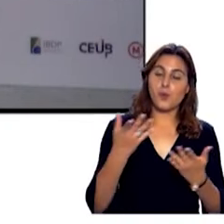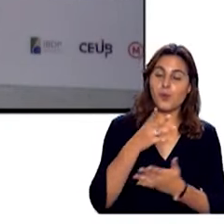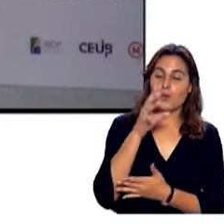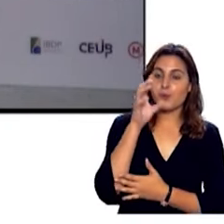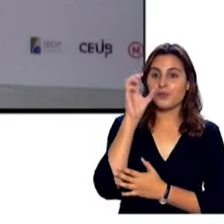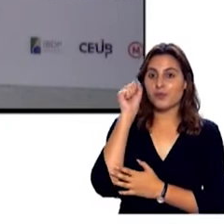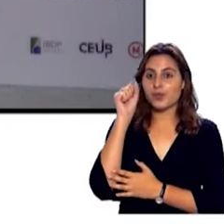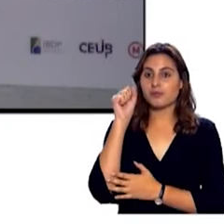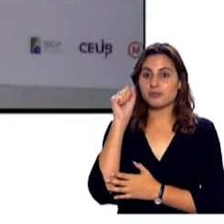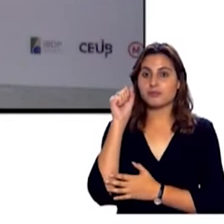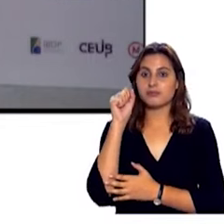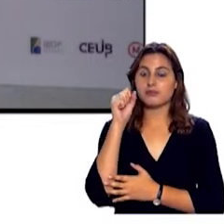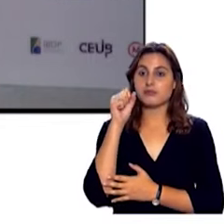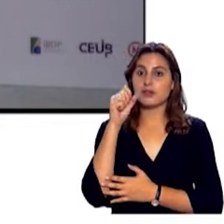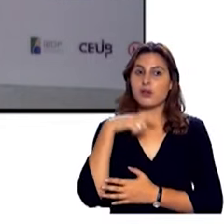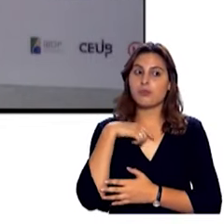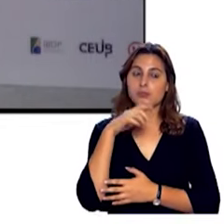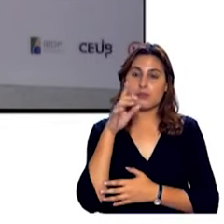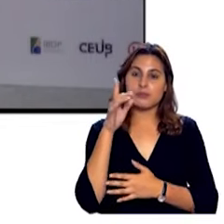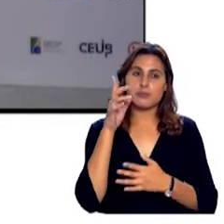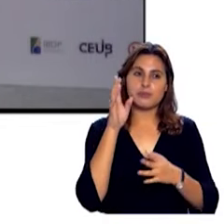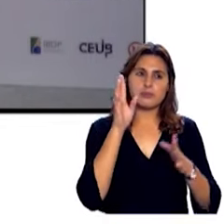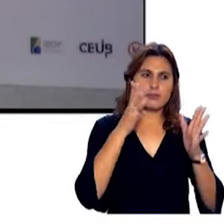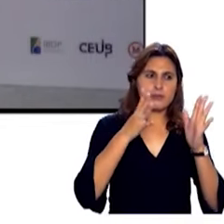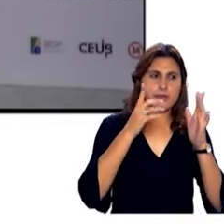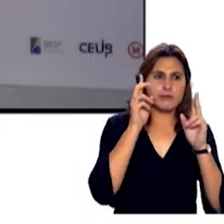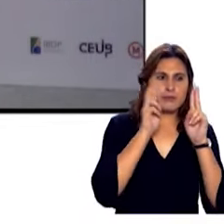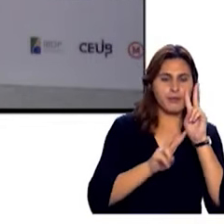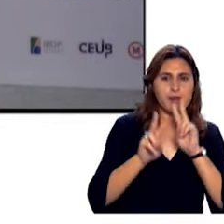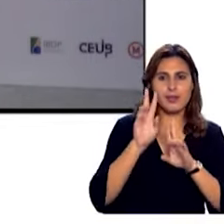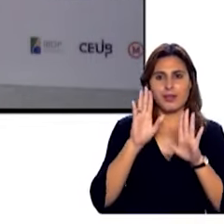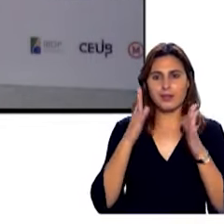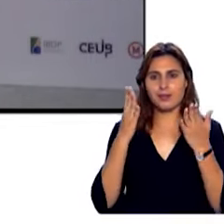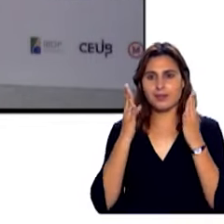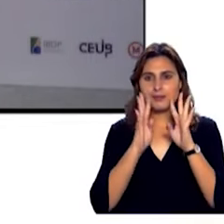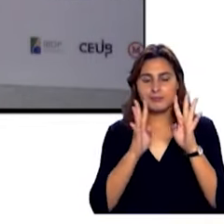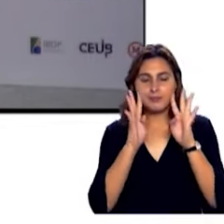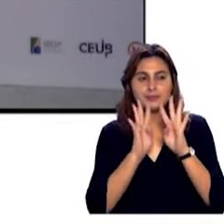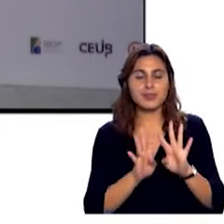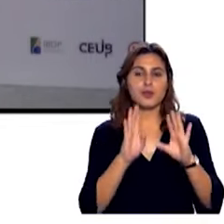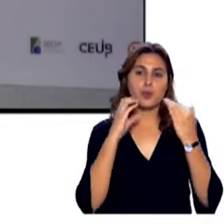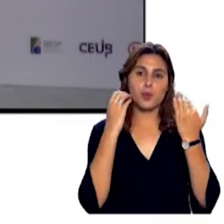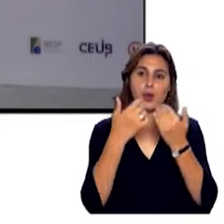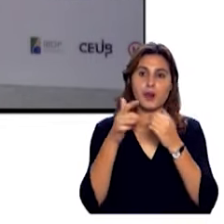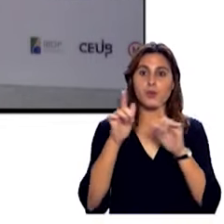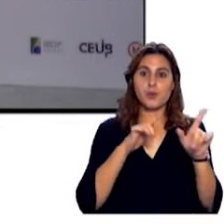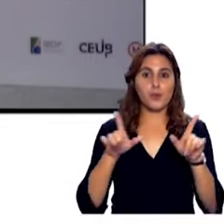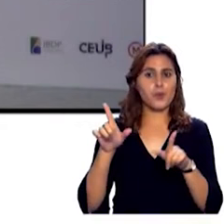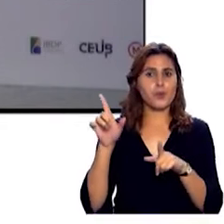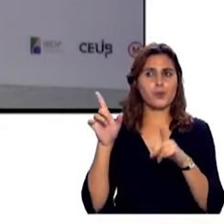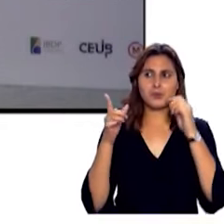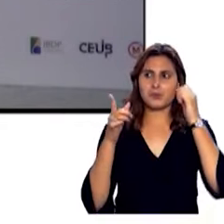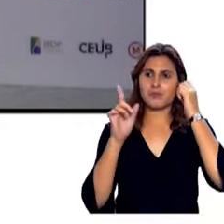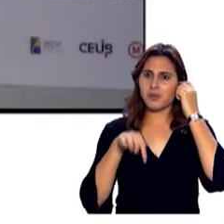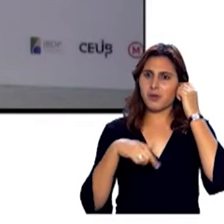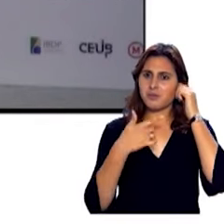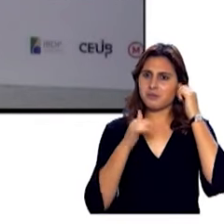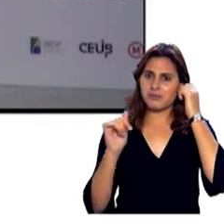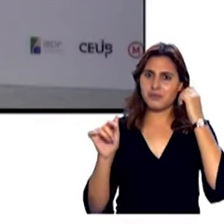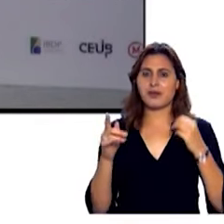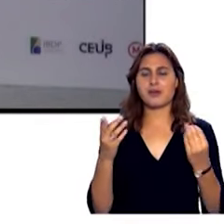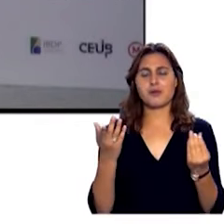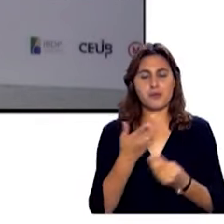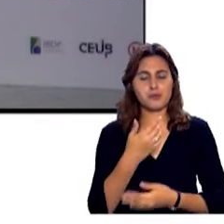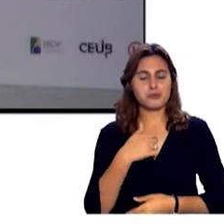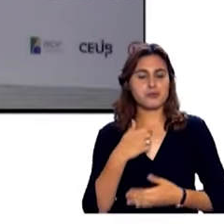raramente escutado em outros congressos e portanto tenho certeza de que aquilo que nós aprendemos hoje aqui nós sairemos muito